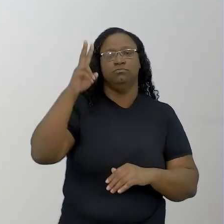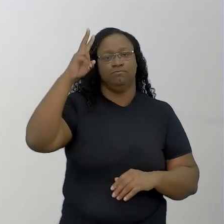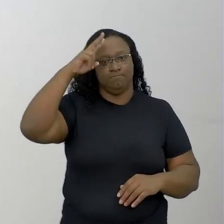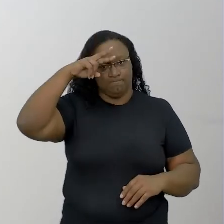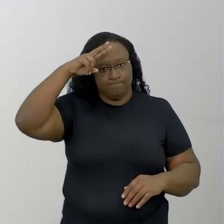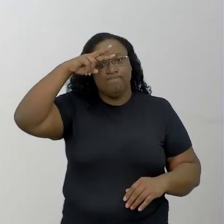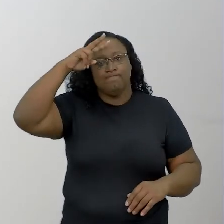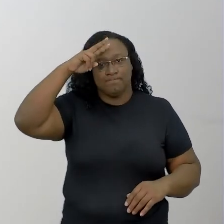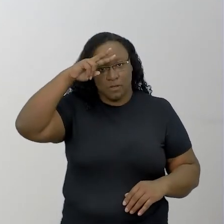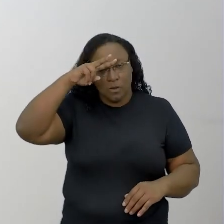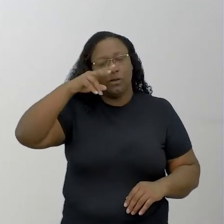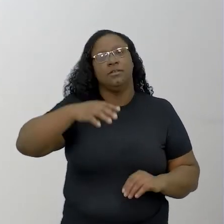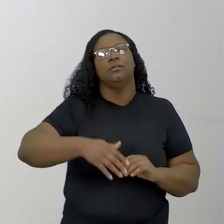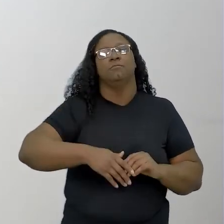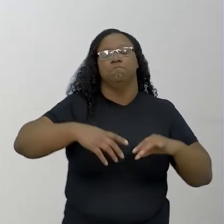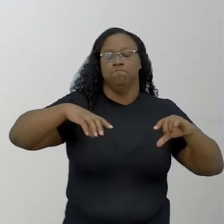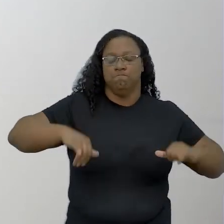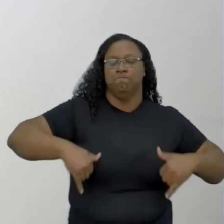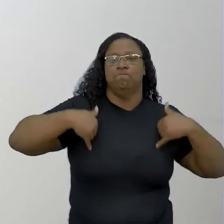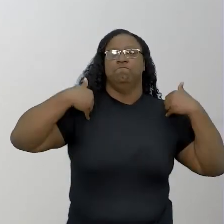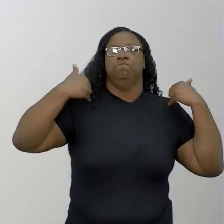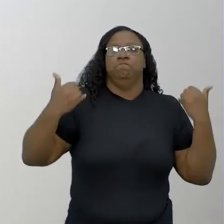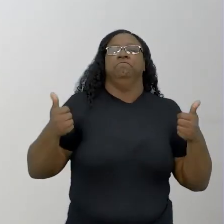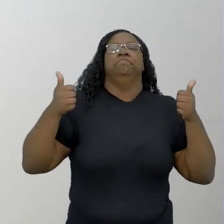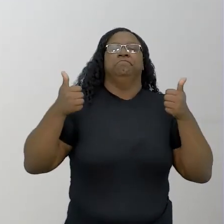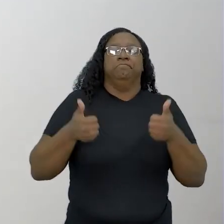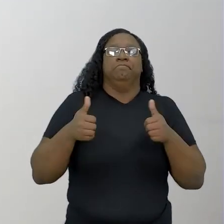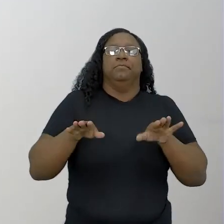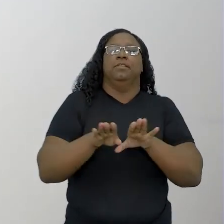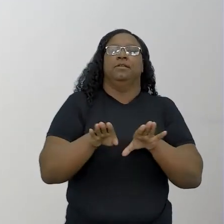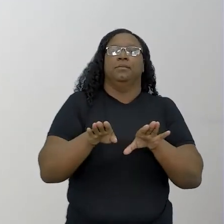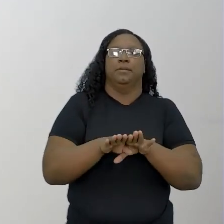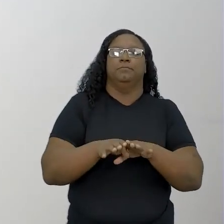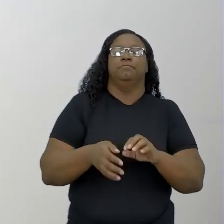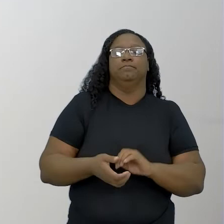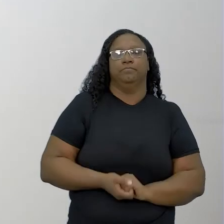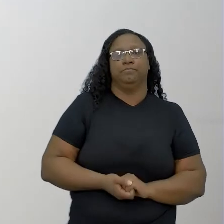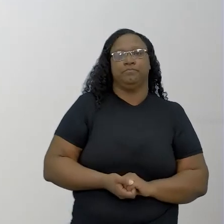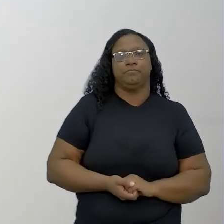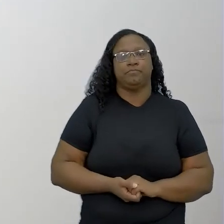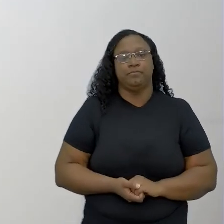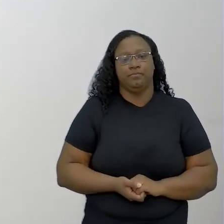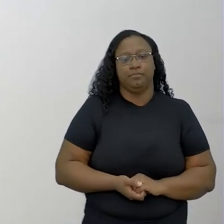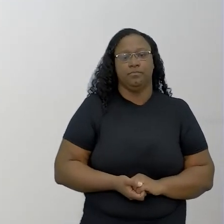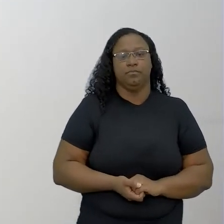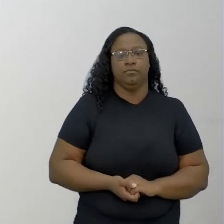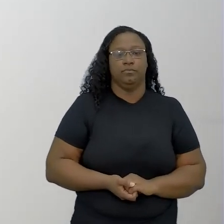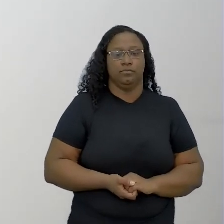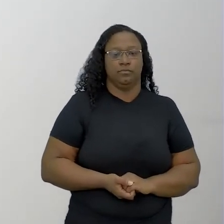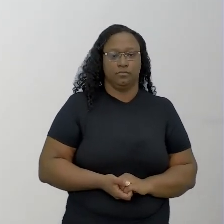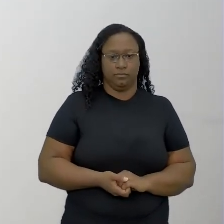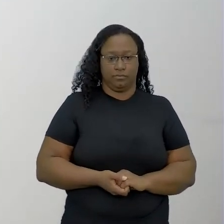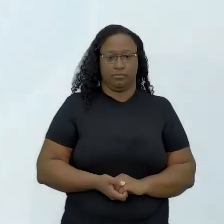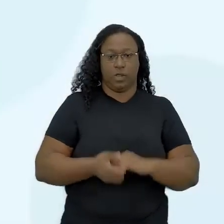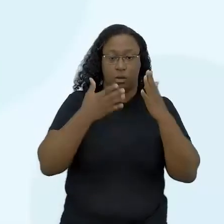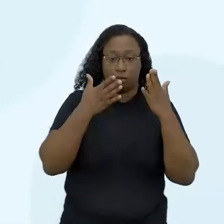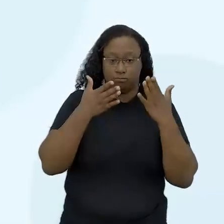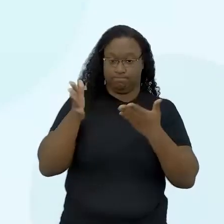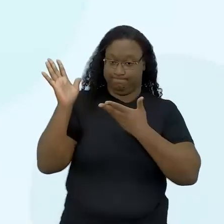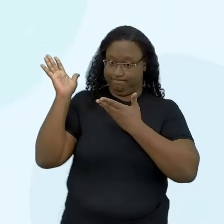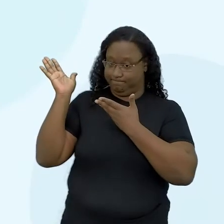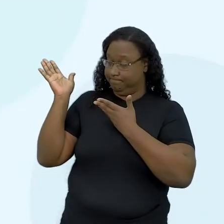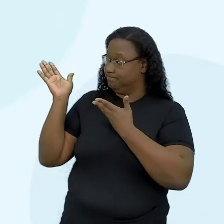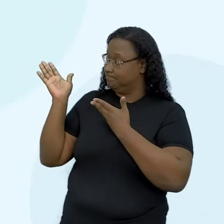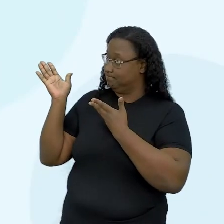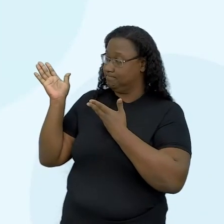questão de autoestima, é uma questão de honestidade científica. Volta para o LED lá, olha lá, a gente vai